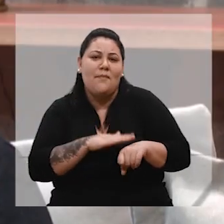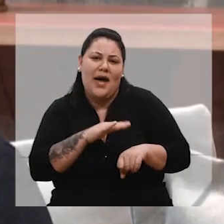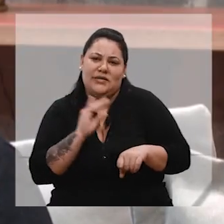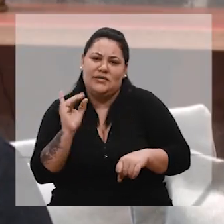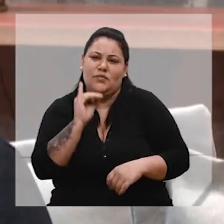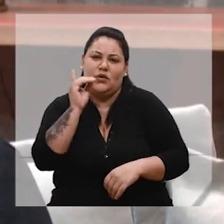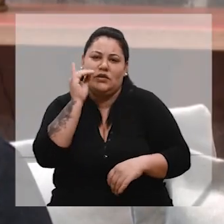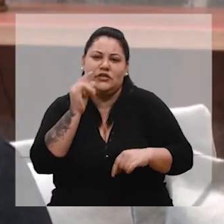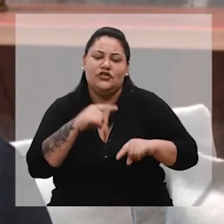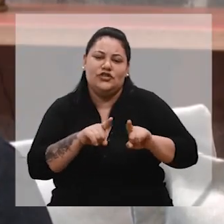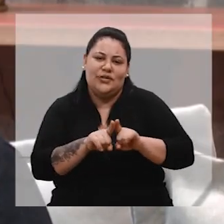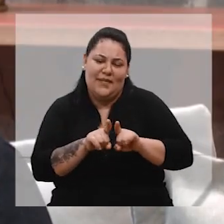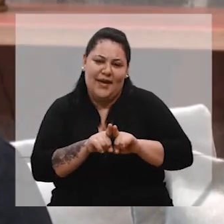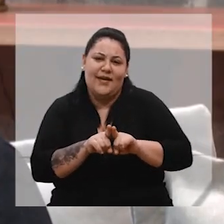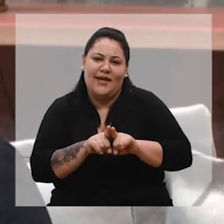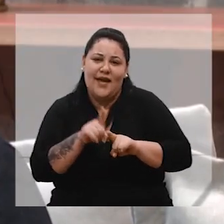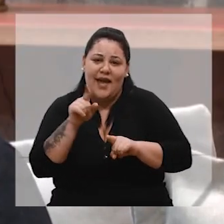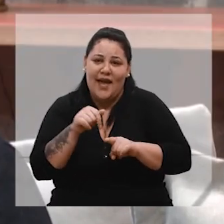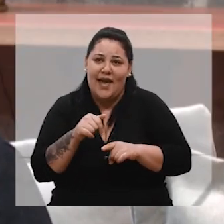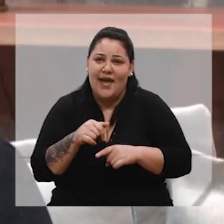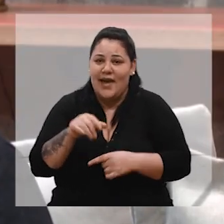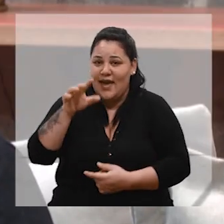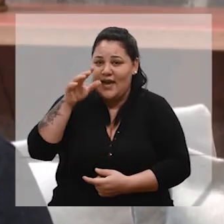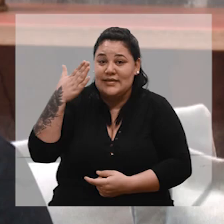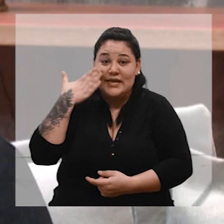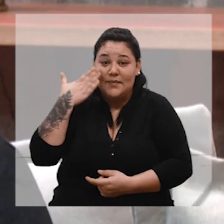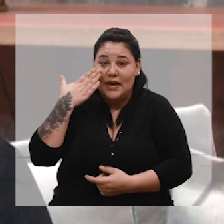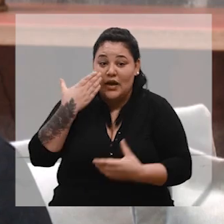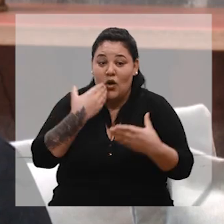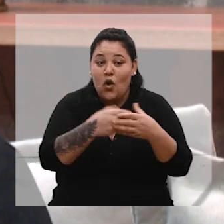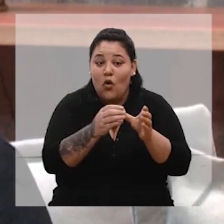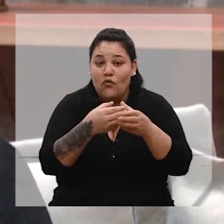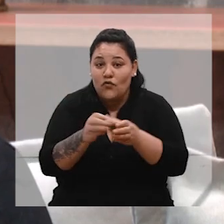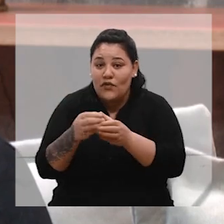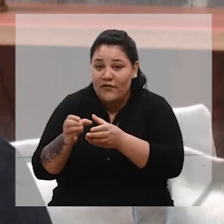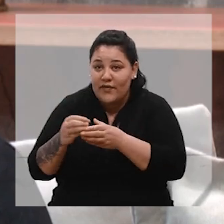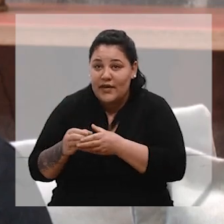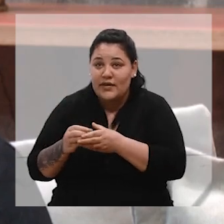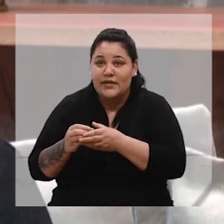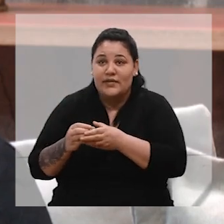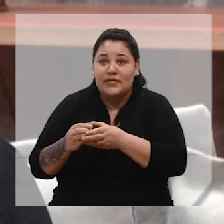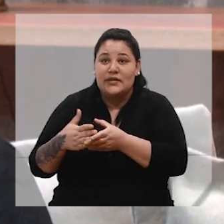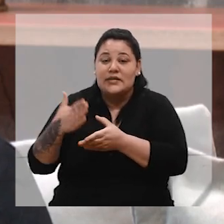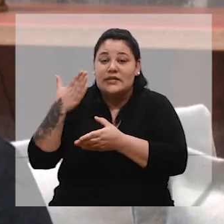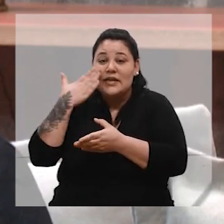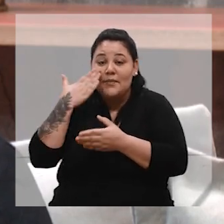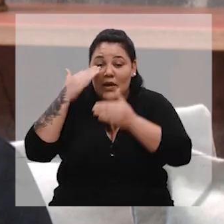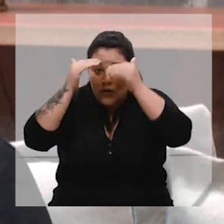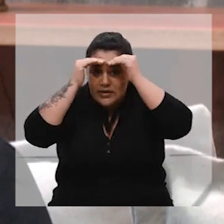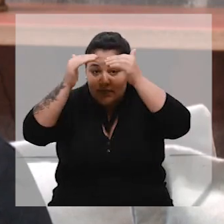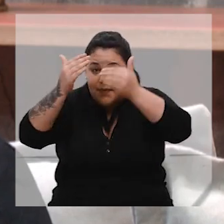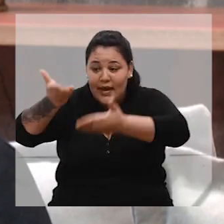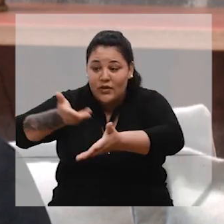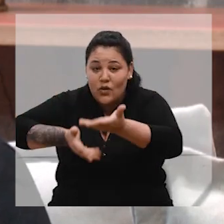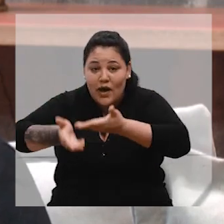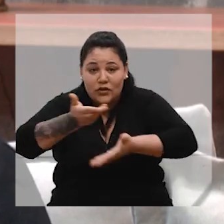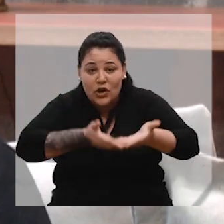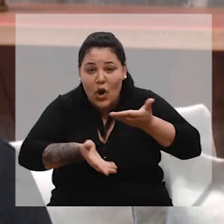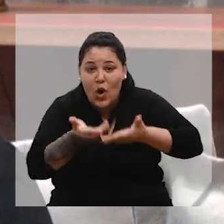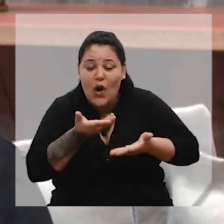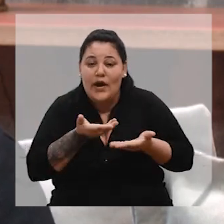assim, o que é o mais importante talvez para eles, né? Que é o saber conviver que é o saber portar-se